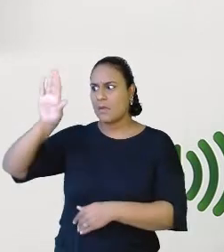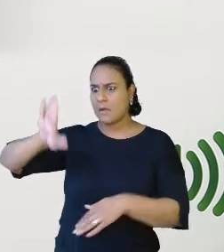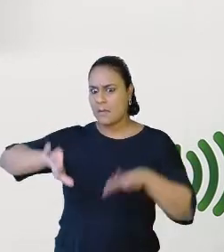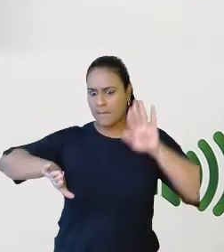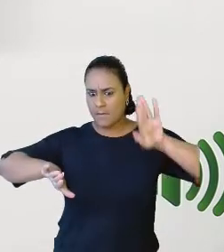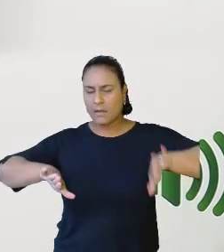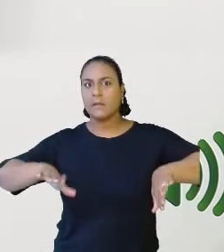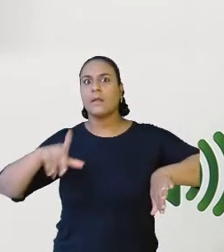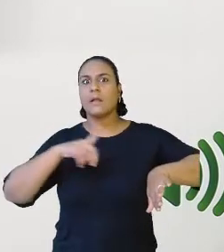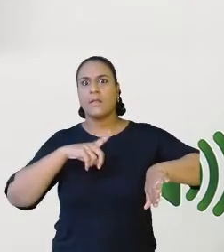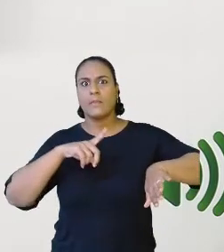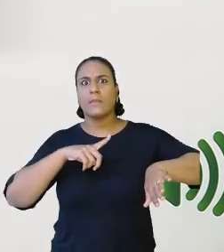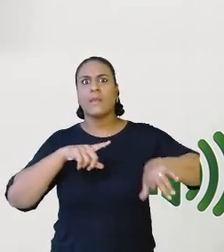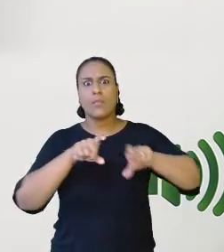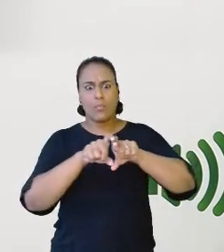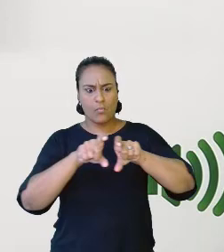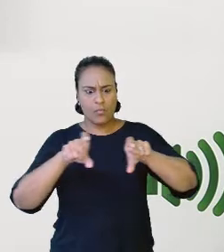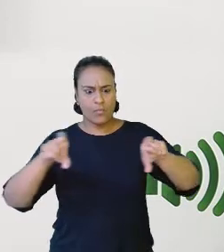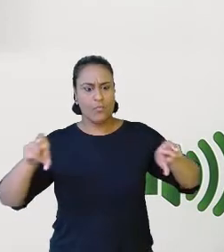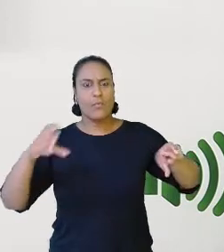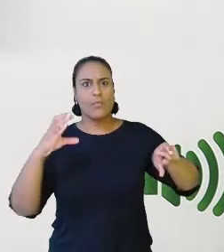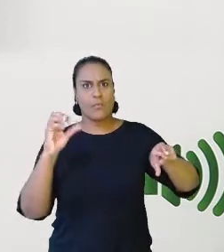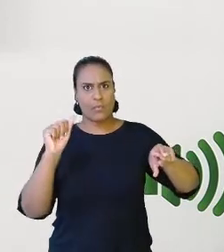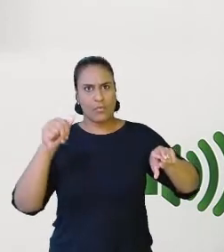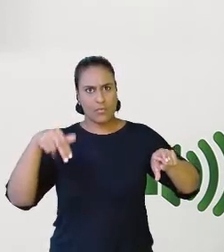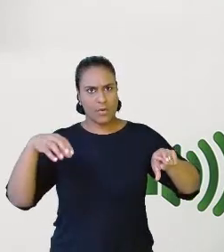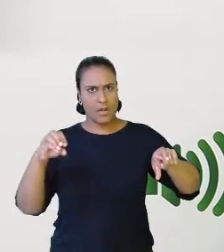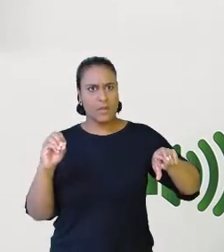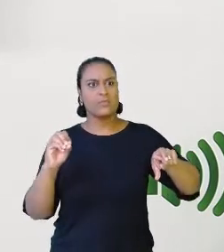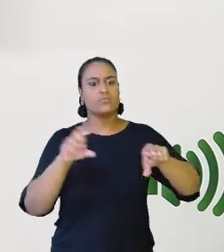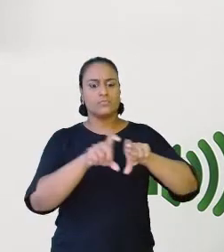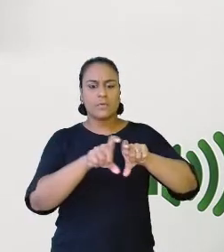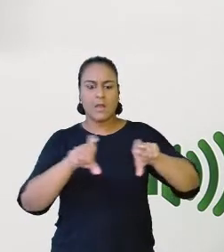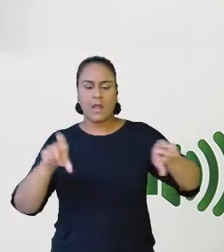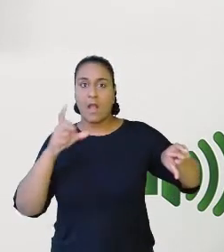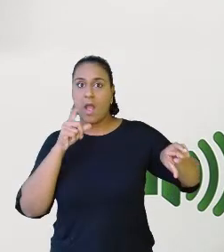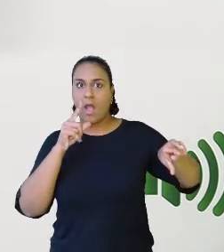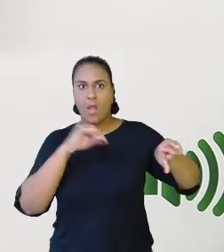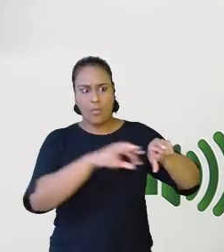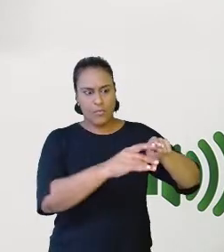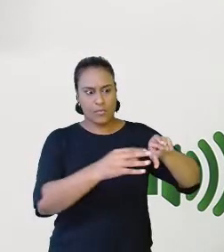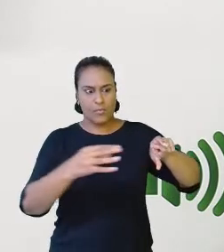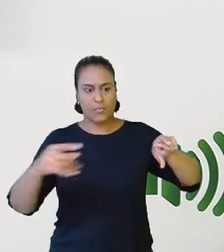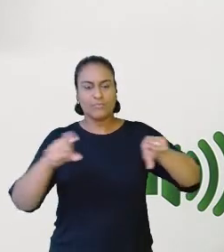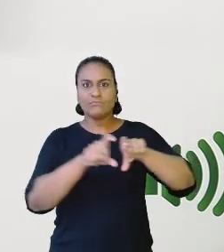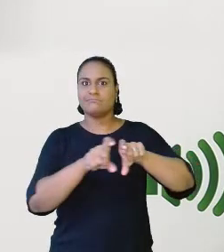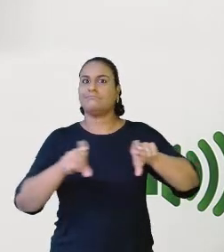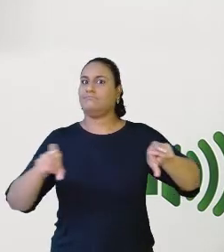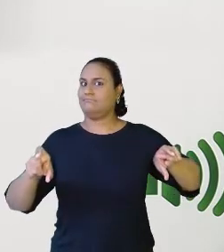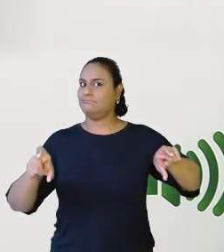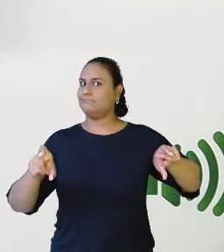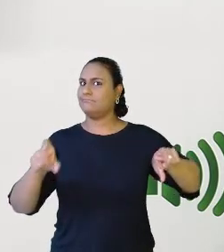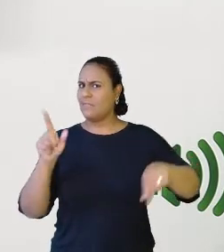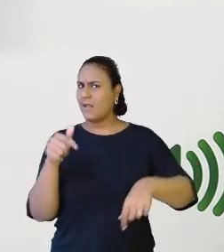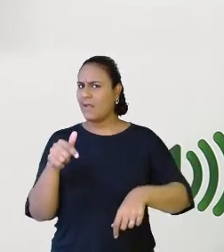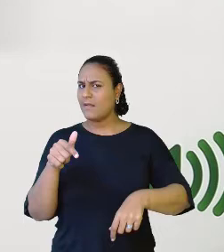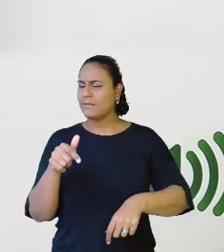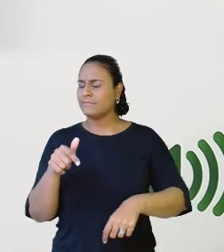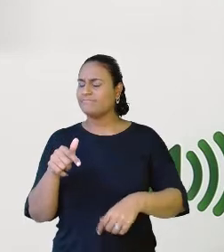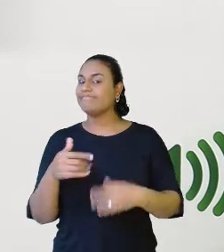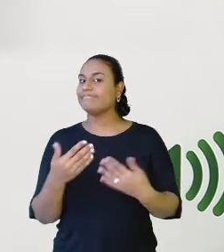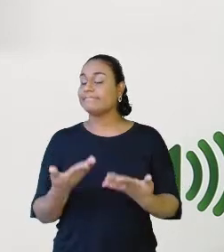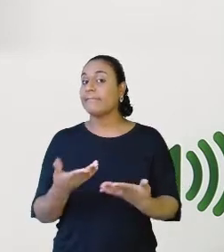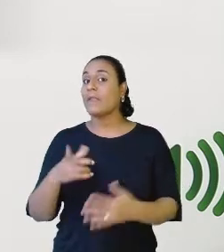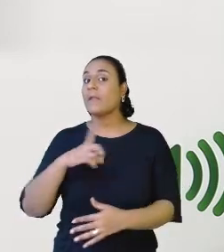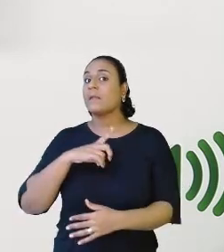um encanamento por onde esse líquido, por onde essa água passa. Ou não é? E